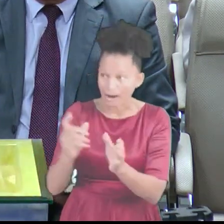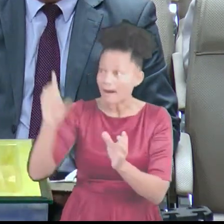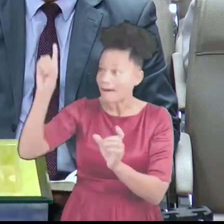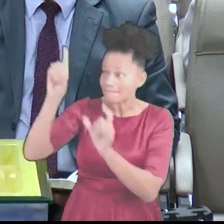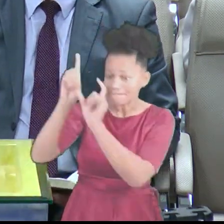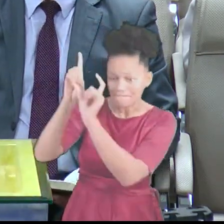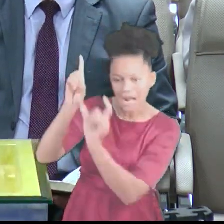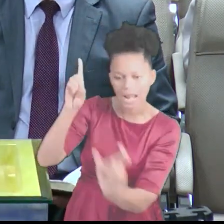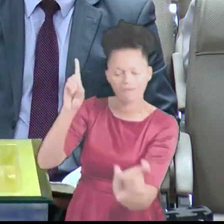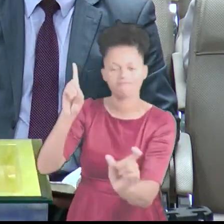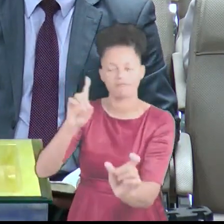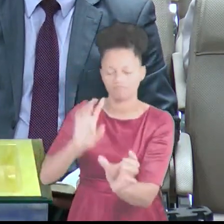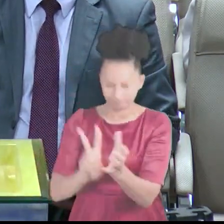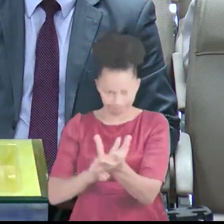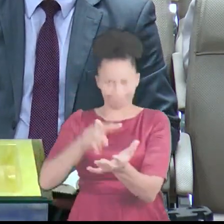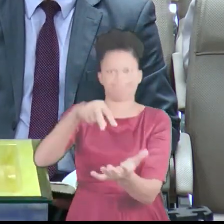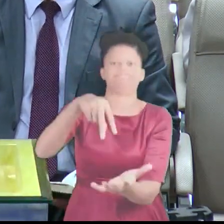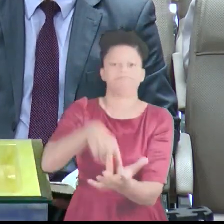de Deus.